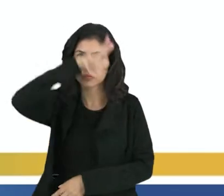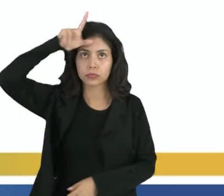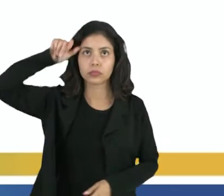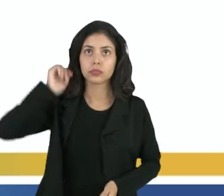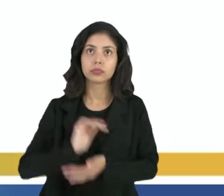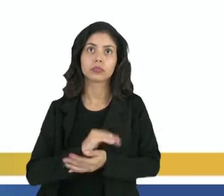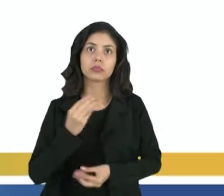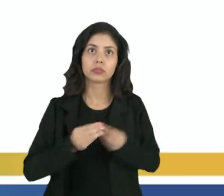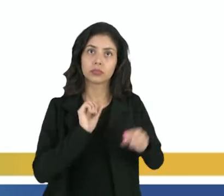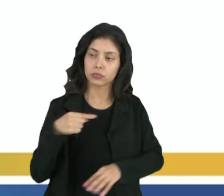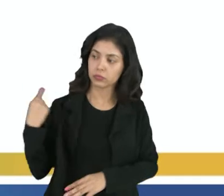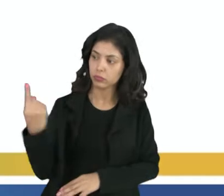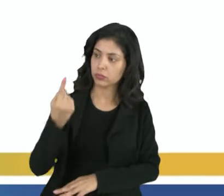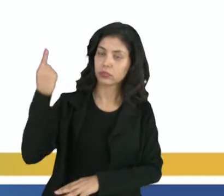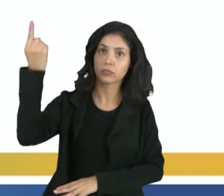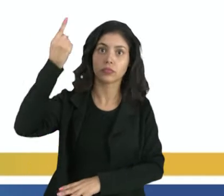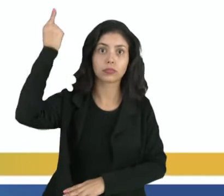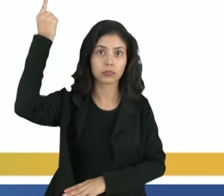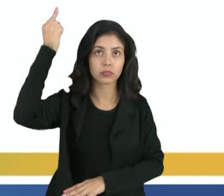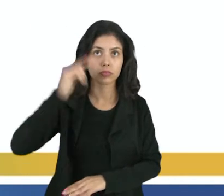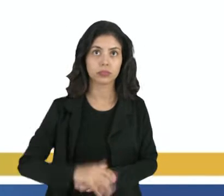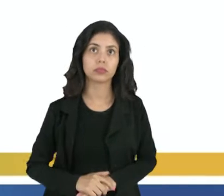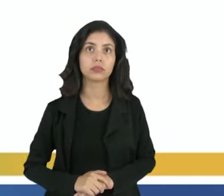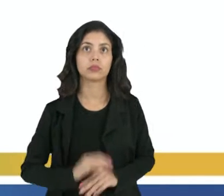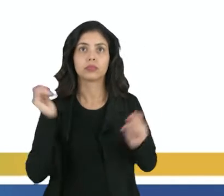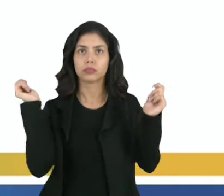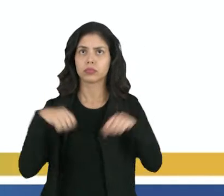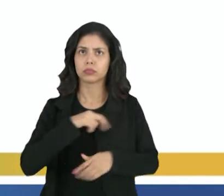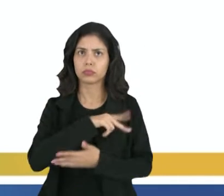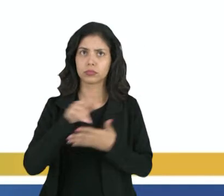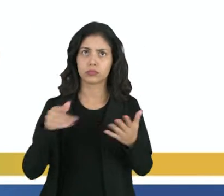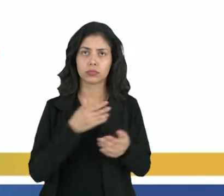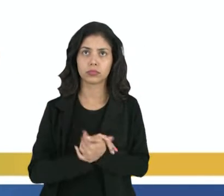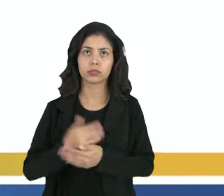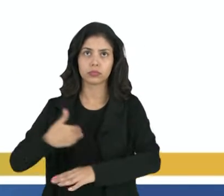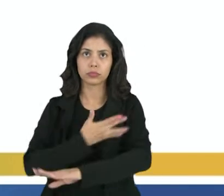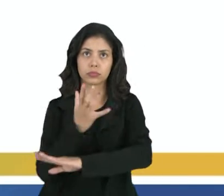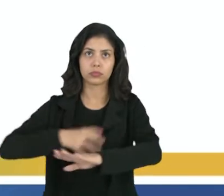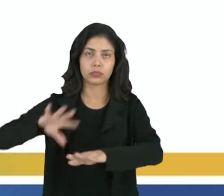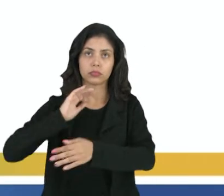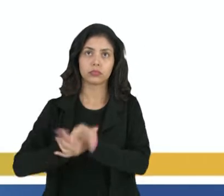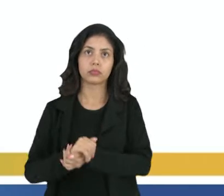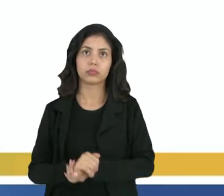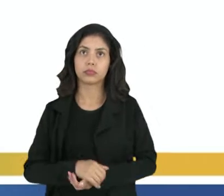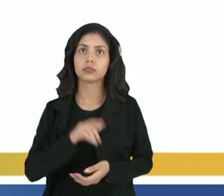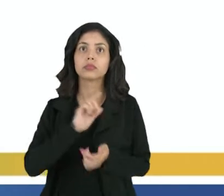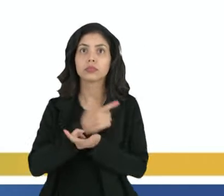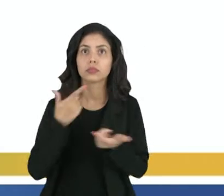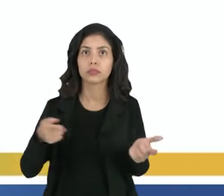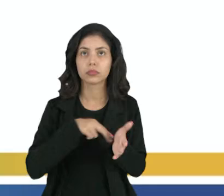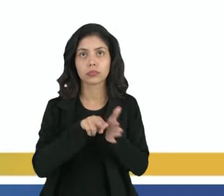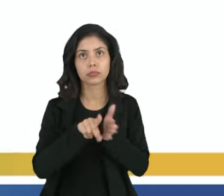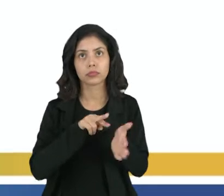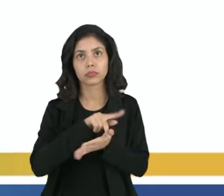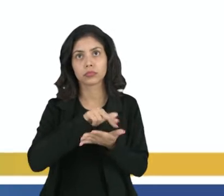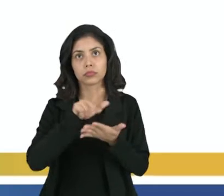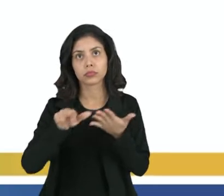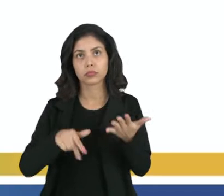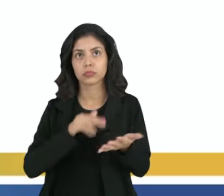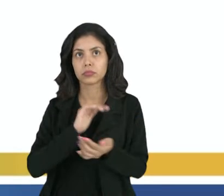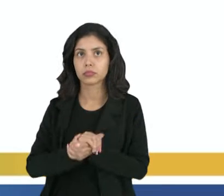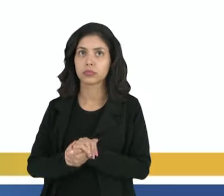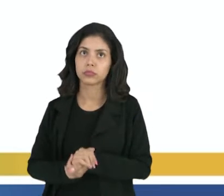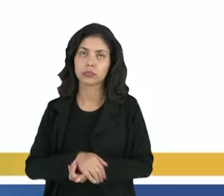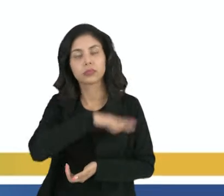floresta amazônica com árvores de grandes portes. Possui diversos ecossistemas por deter grande